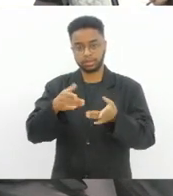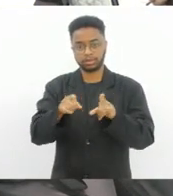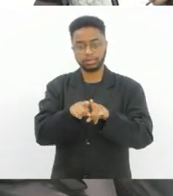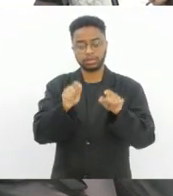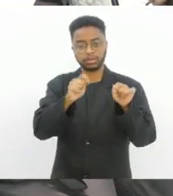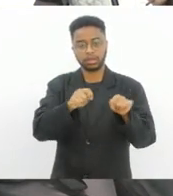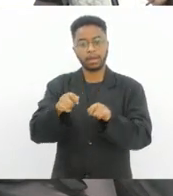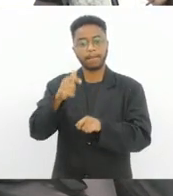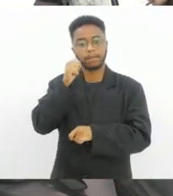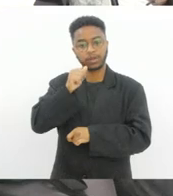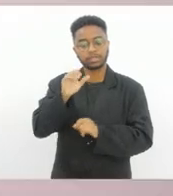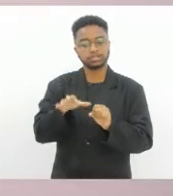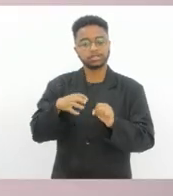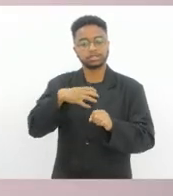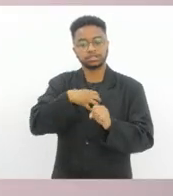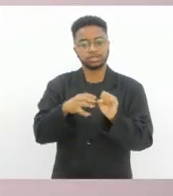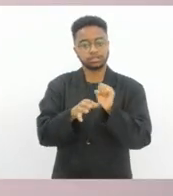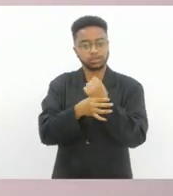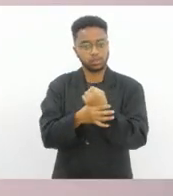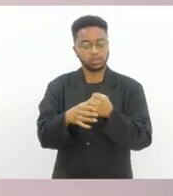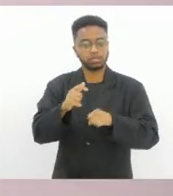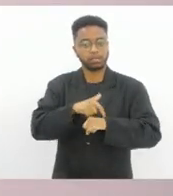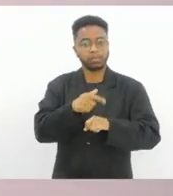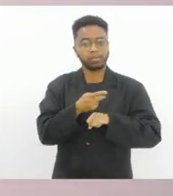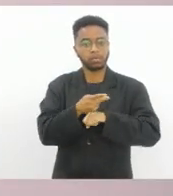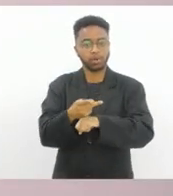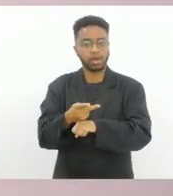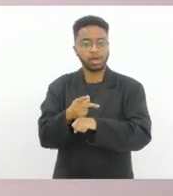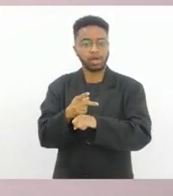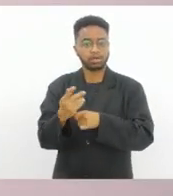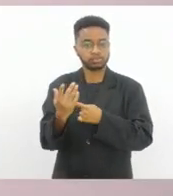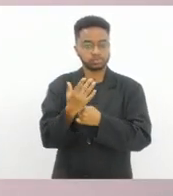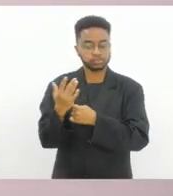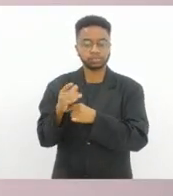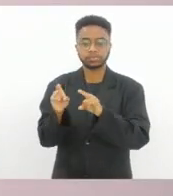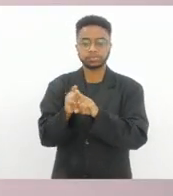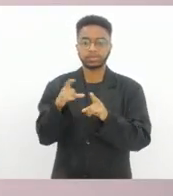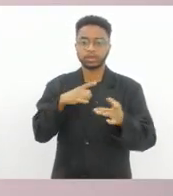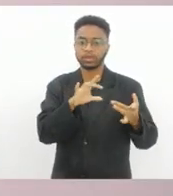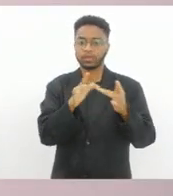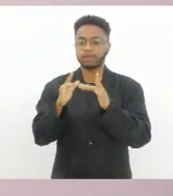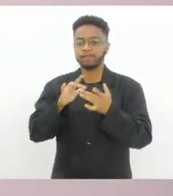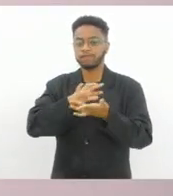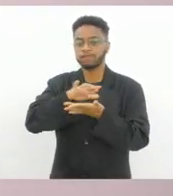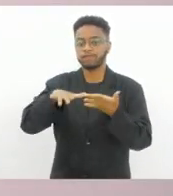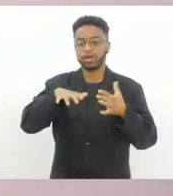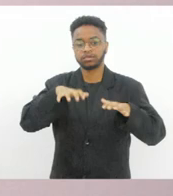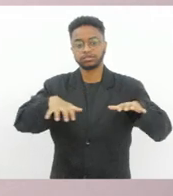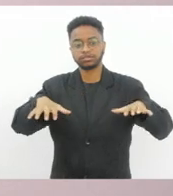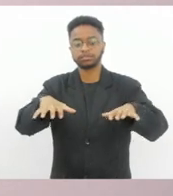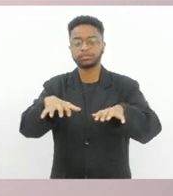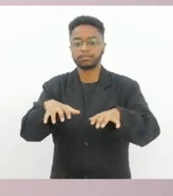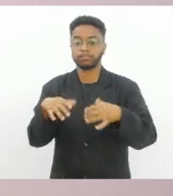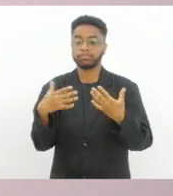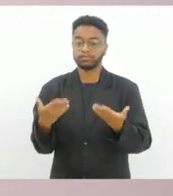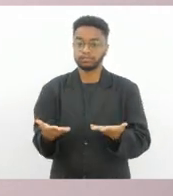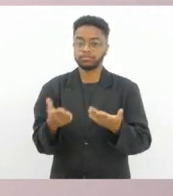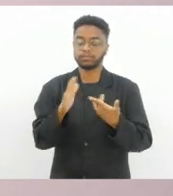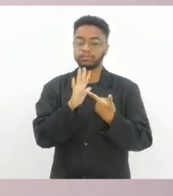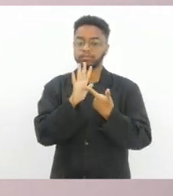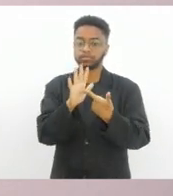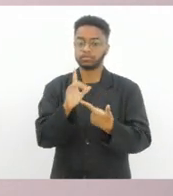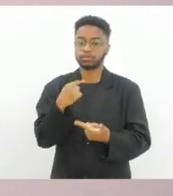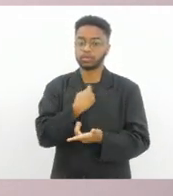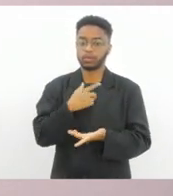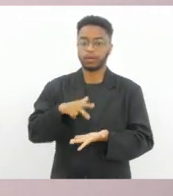seguras e apoiadas ao buscar ajuda. Isso envolve a articulação entre diversos atores. E aí, assim, colocar esse